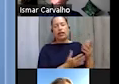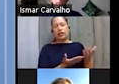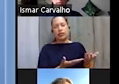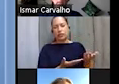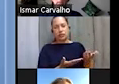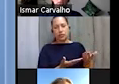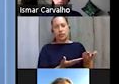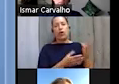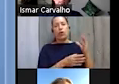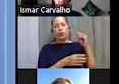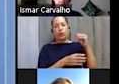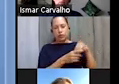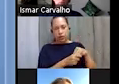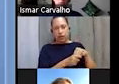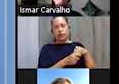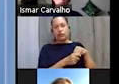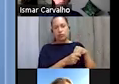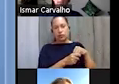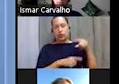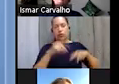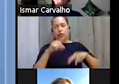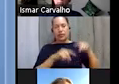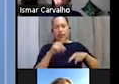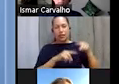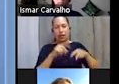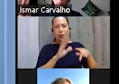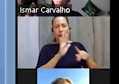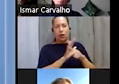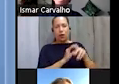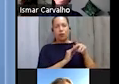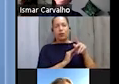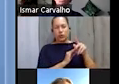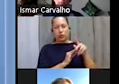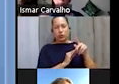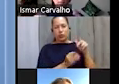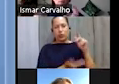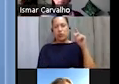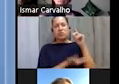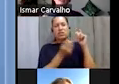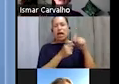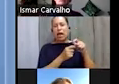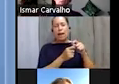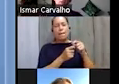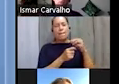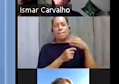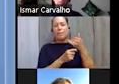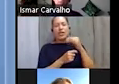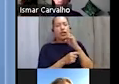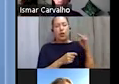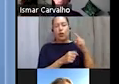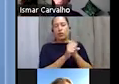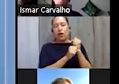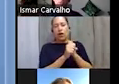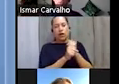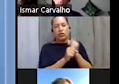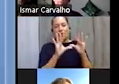incluídos nesse material resinoso. Ele consegue permanecer por milhões de anos, atrapado, armazenado